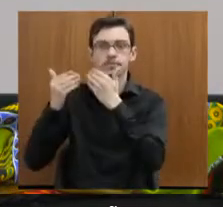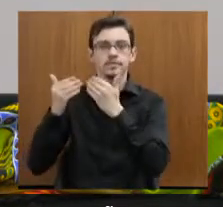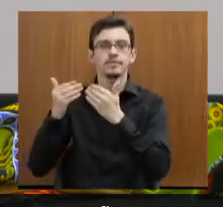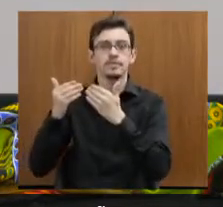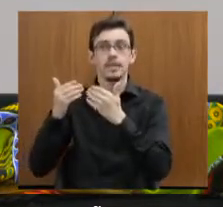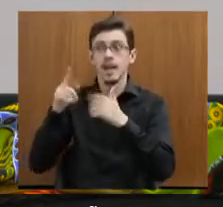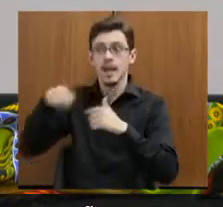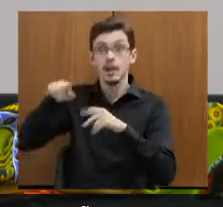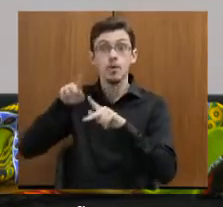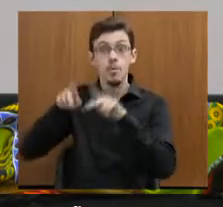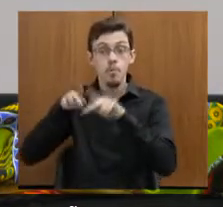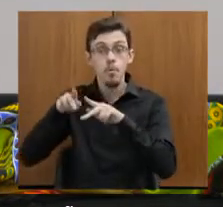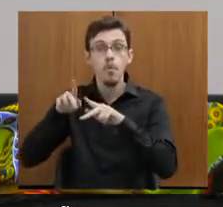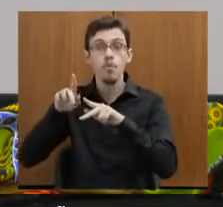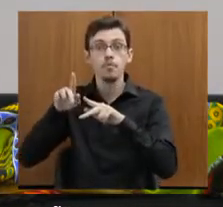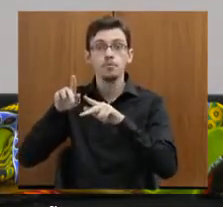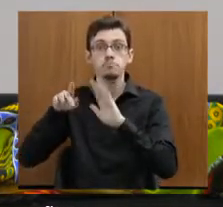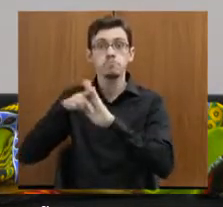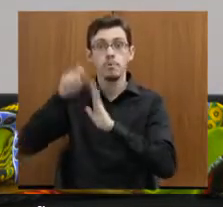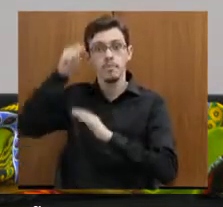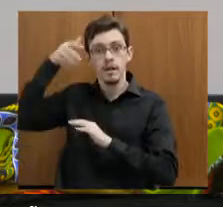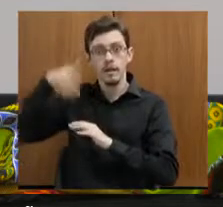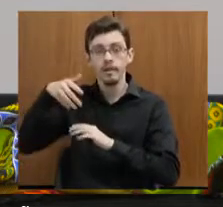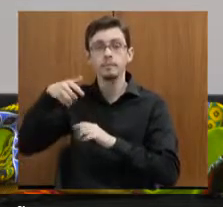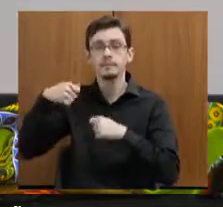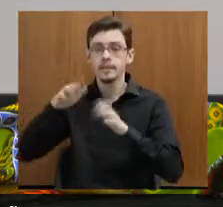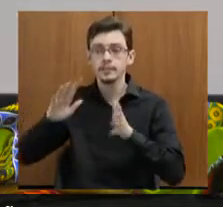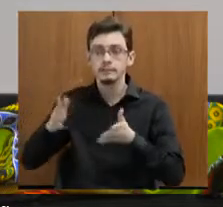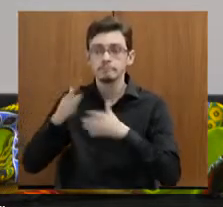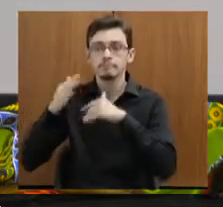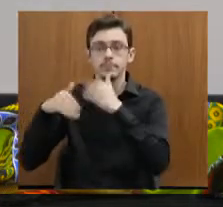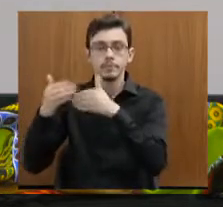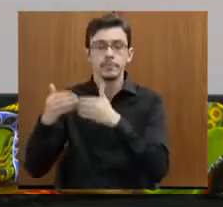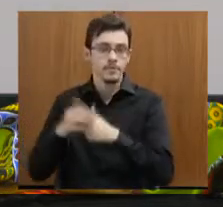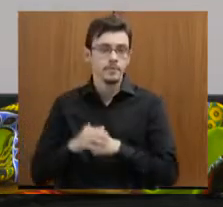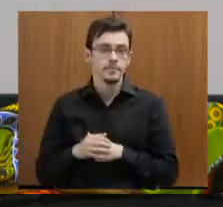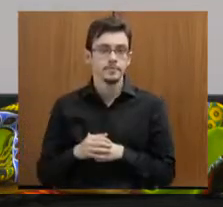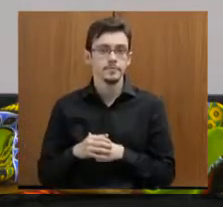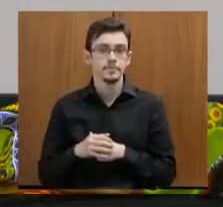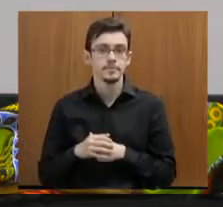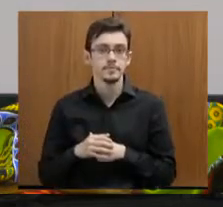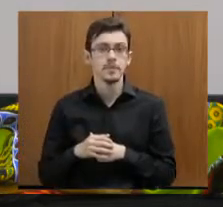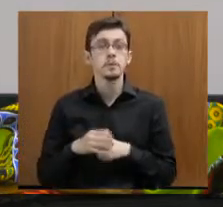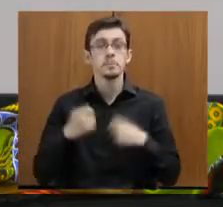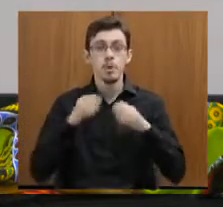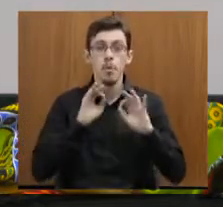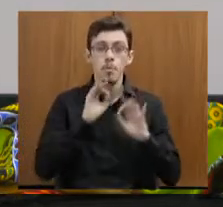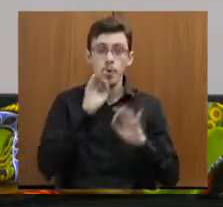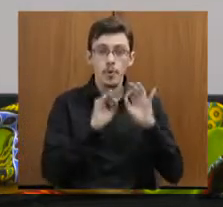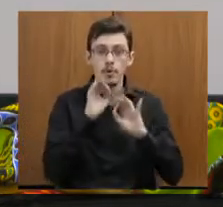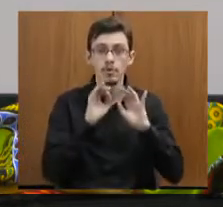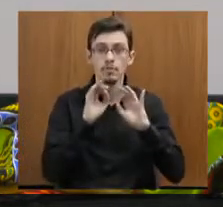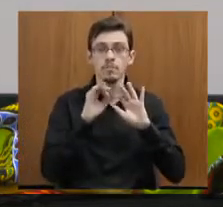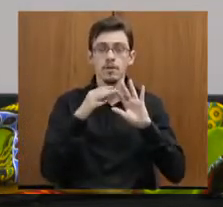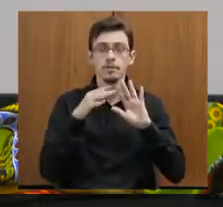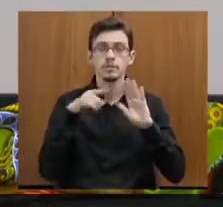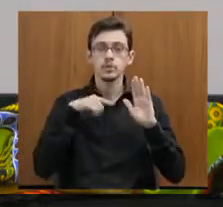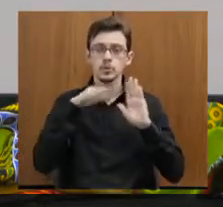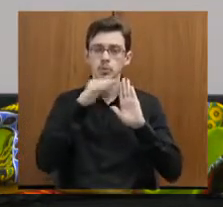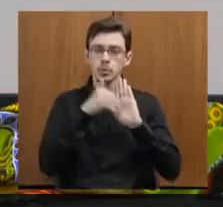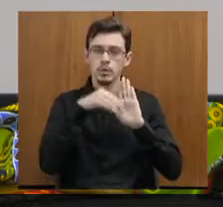necessário no estado de Minas Gerais é preciso necessariamente contemplar todos os pontos